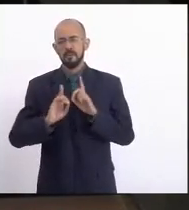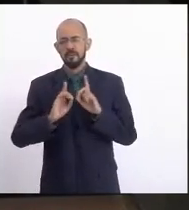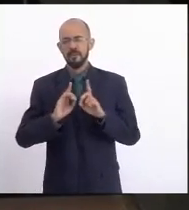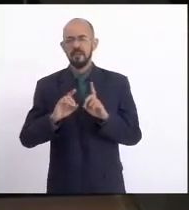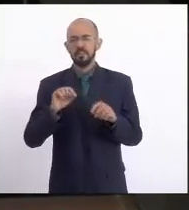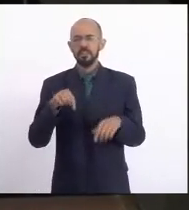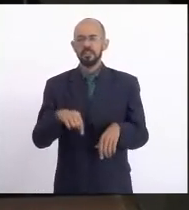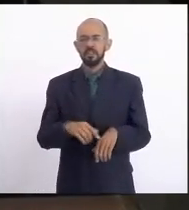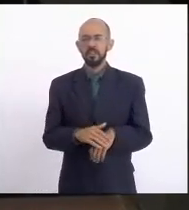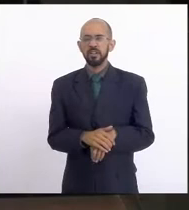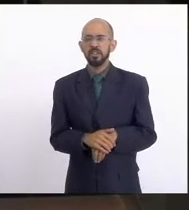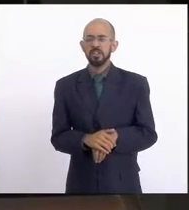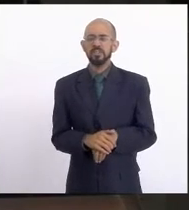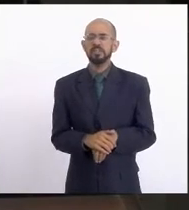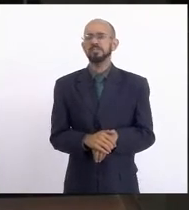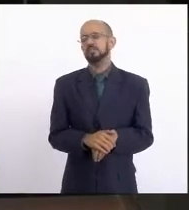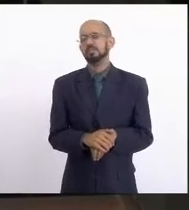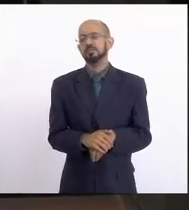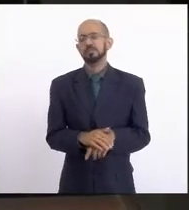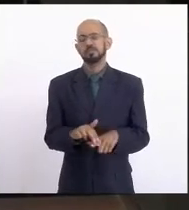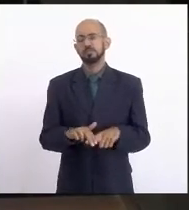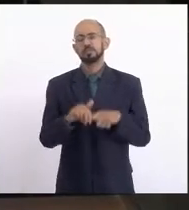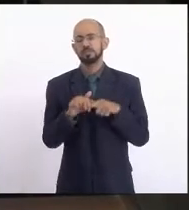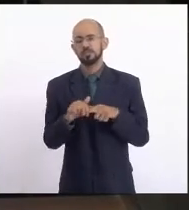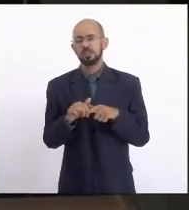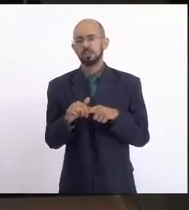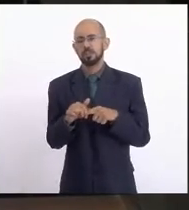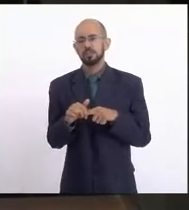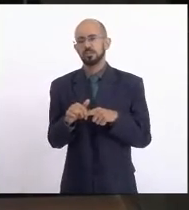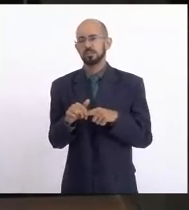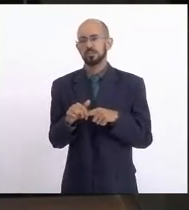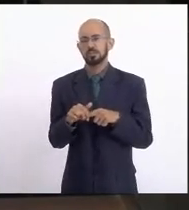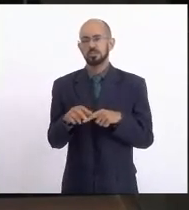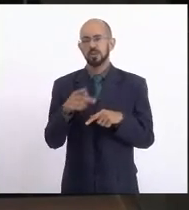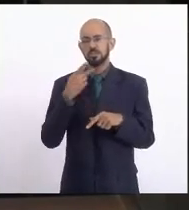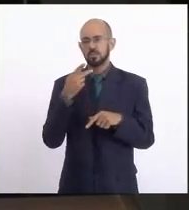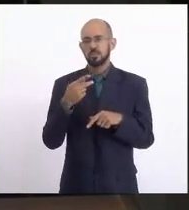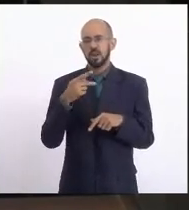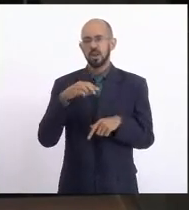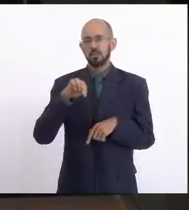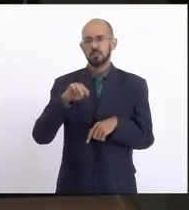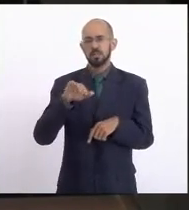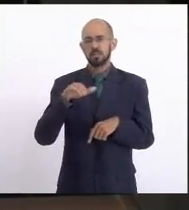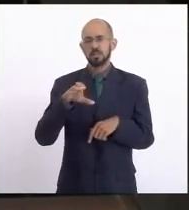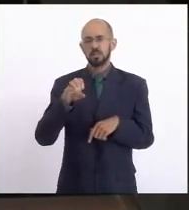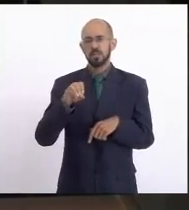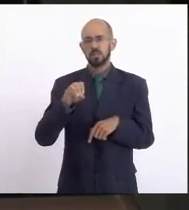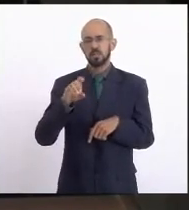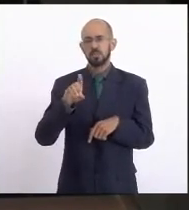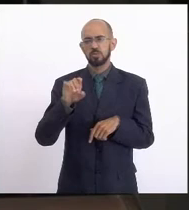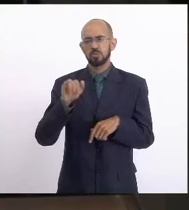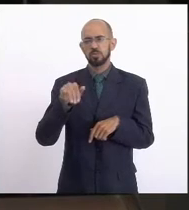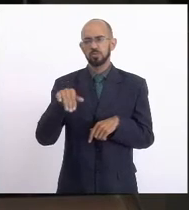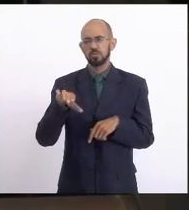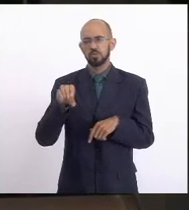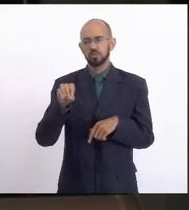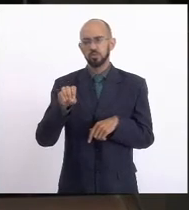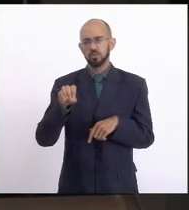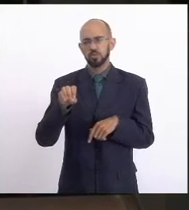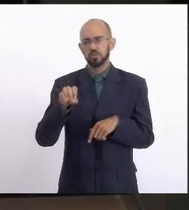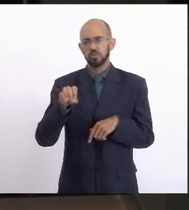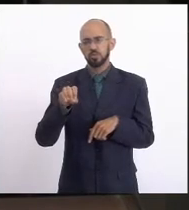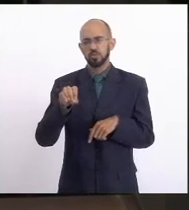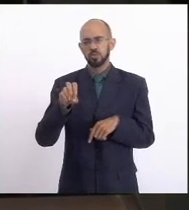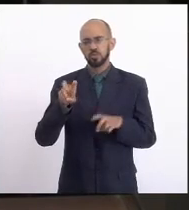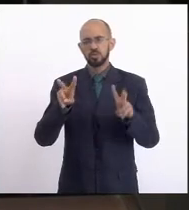plenário, provocados por uma intervenção do deputado Marcelo Dino, sobre a história da da